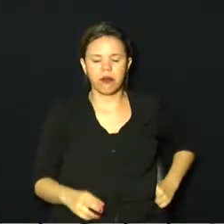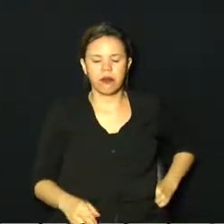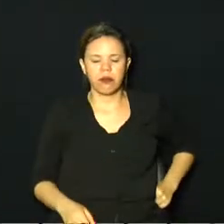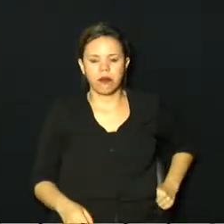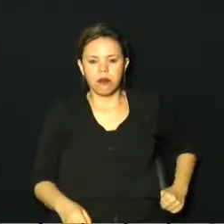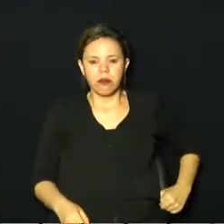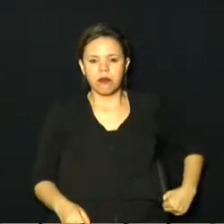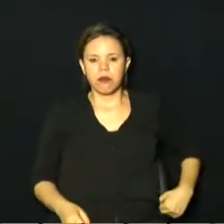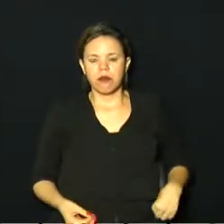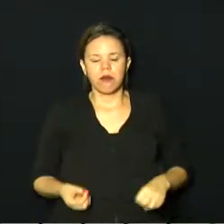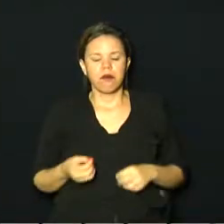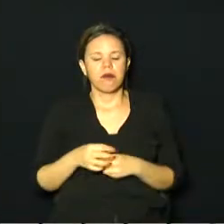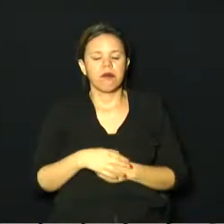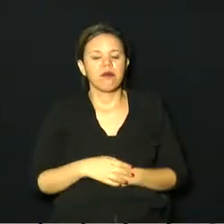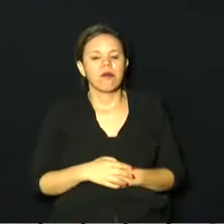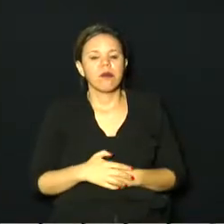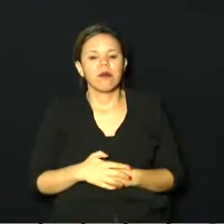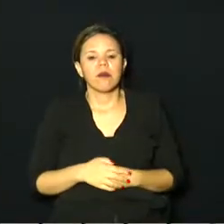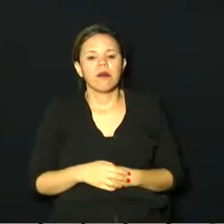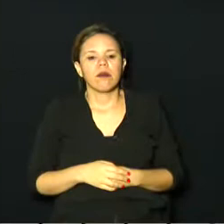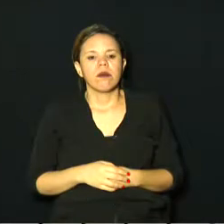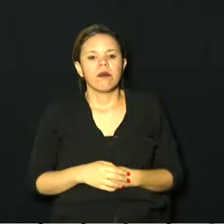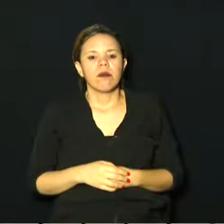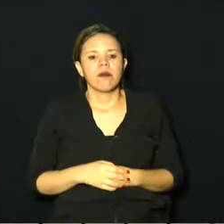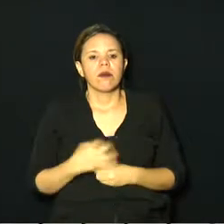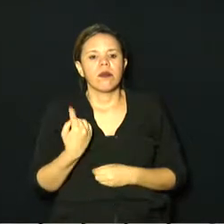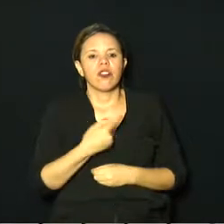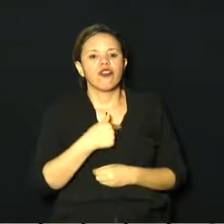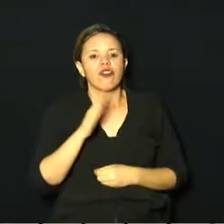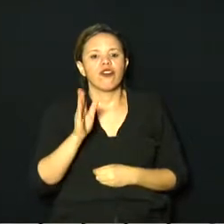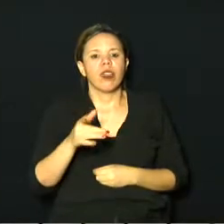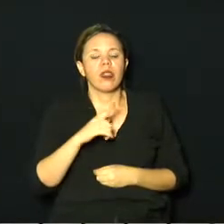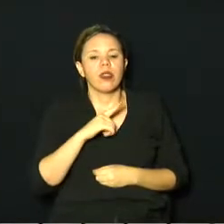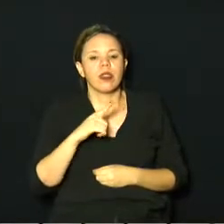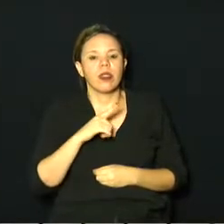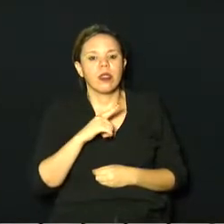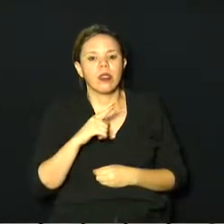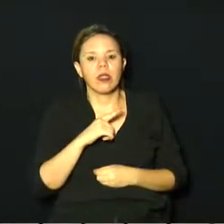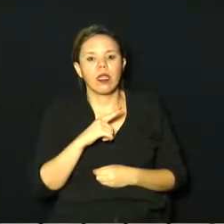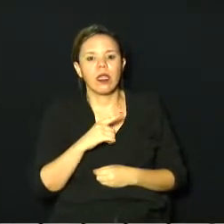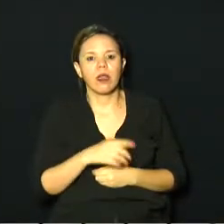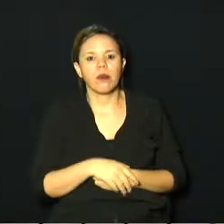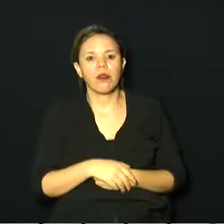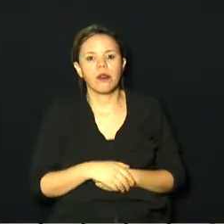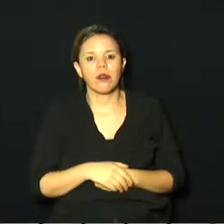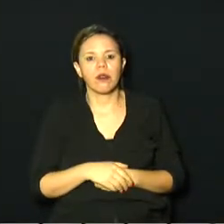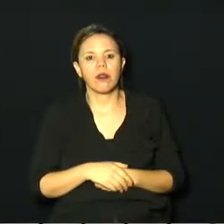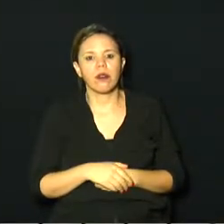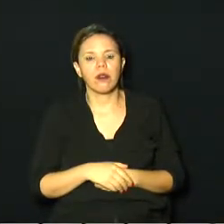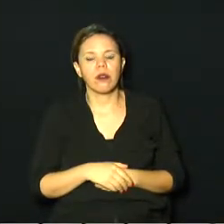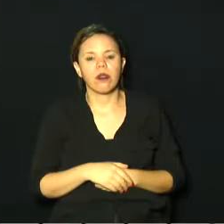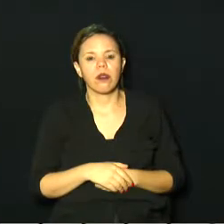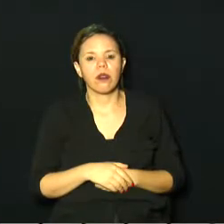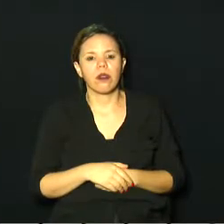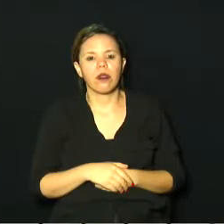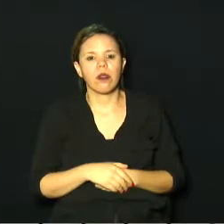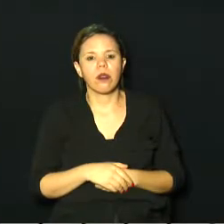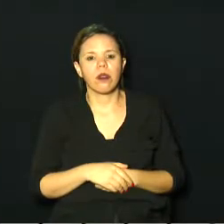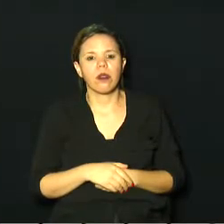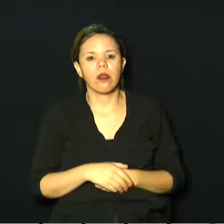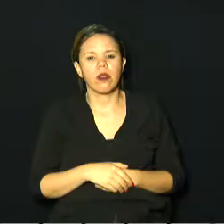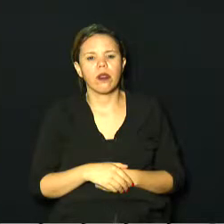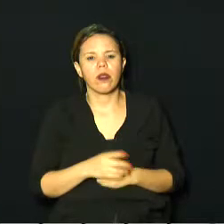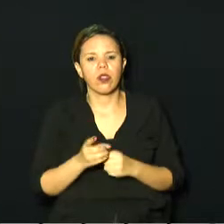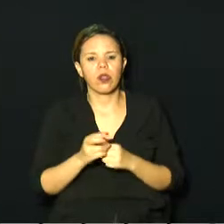nenhuma justificativa. Nós já temos aqui presentes, que também foram nossos convidados, o